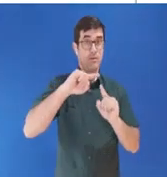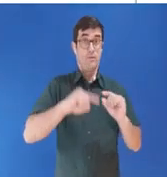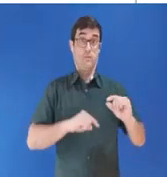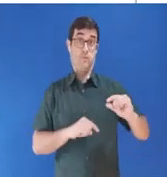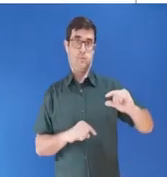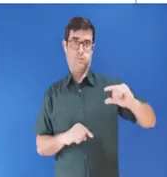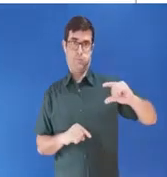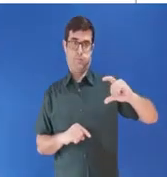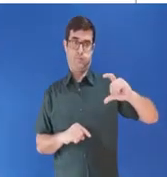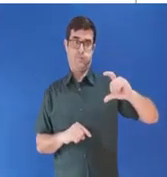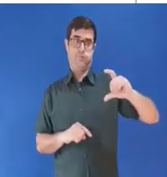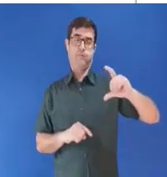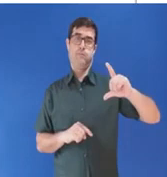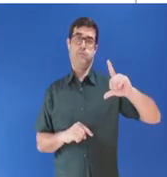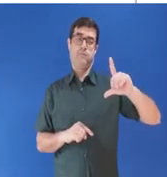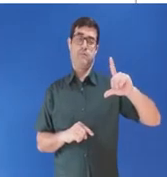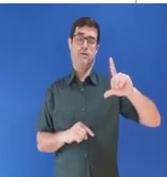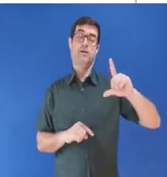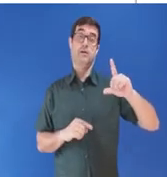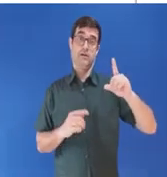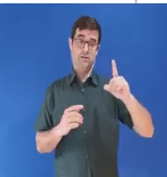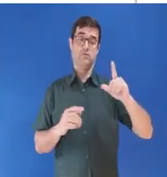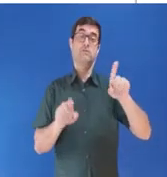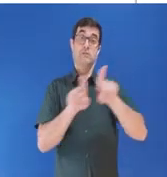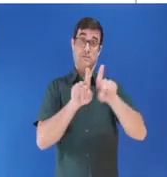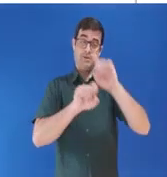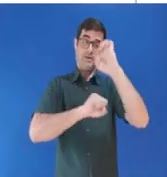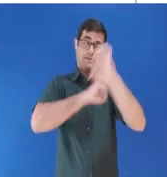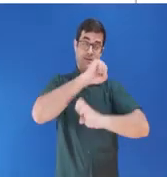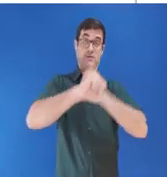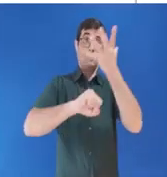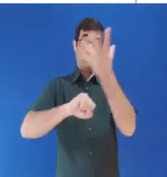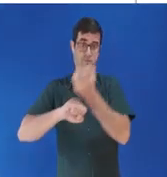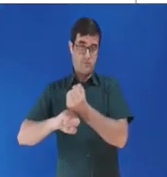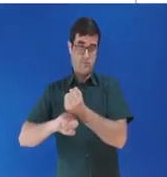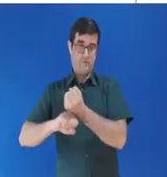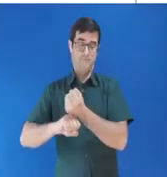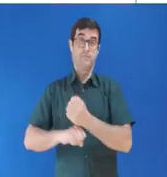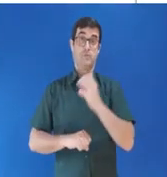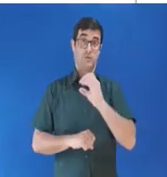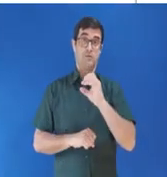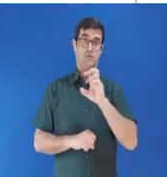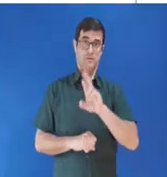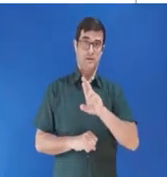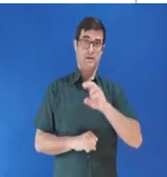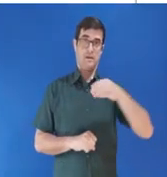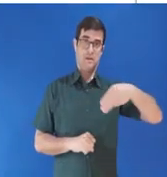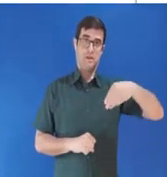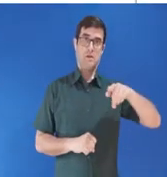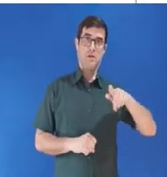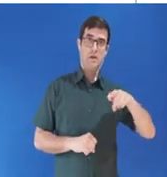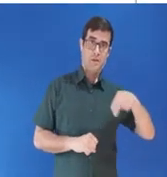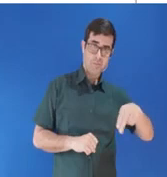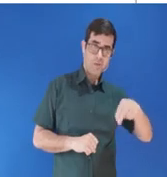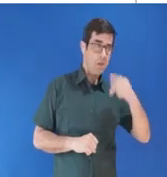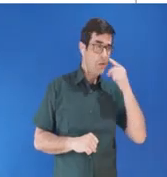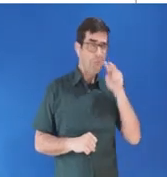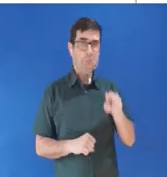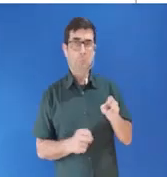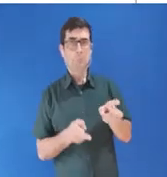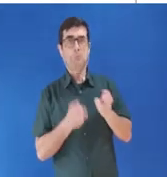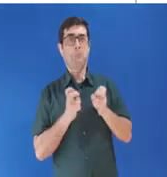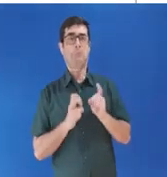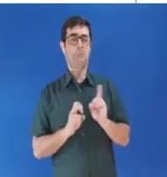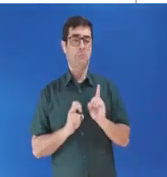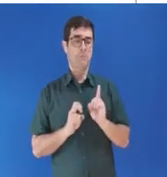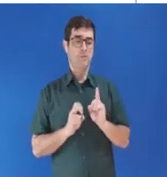nuclear efetiva, o aumento do cromo para o manganês não é observado, e isso se deve à simetria dos orbitais, como o do cobre